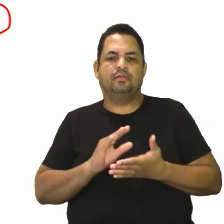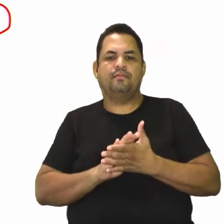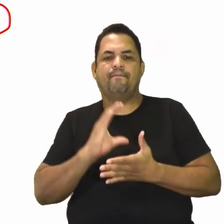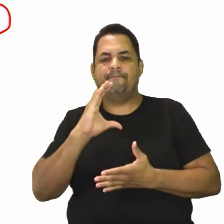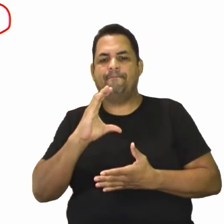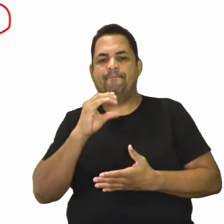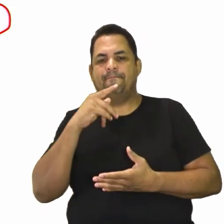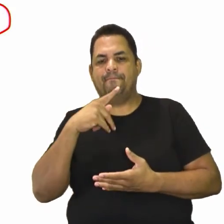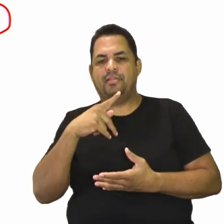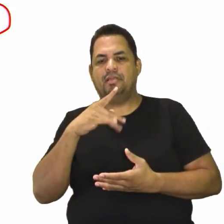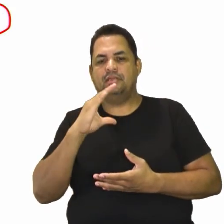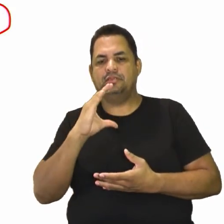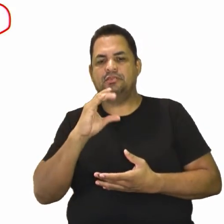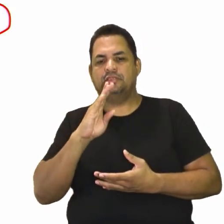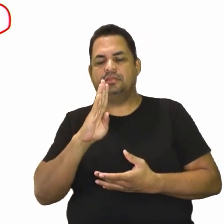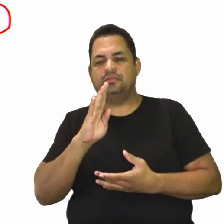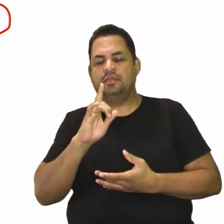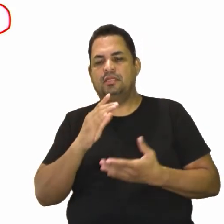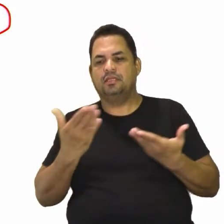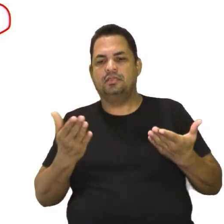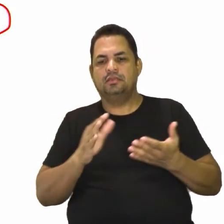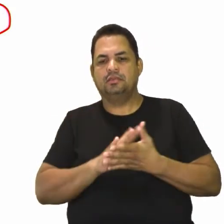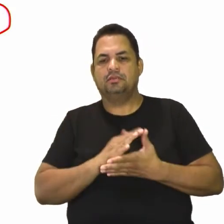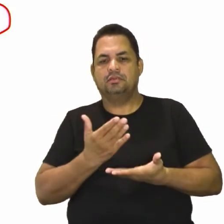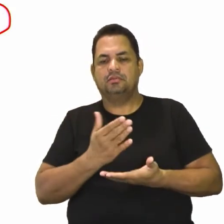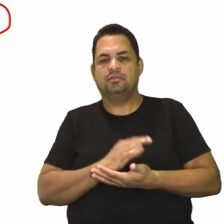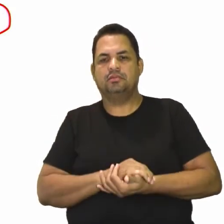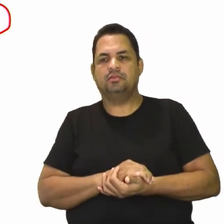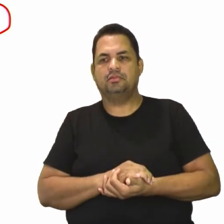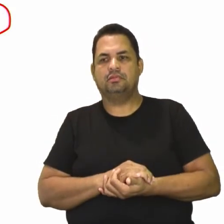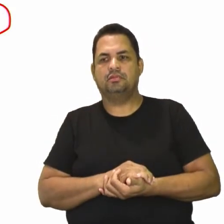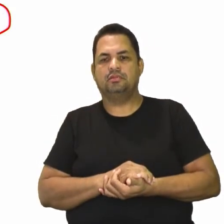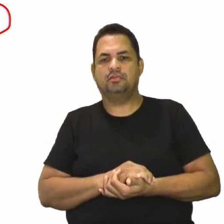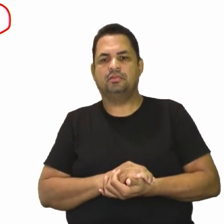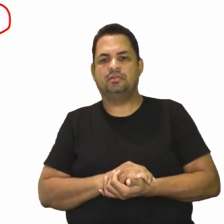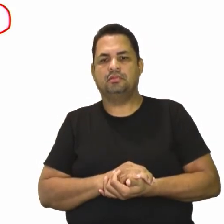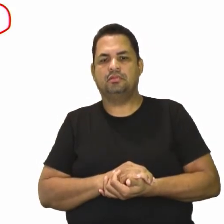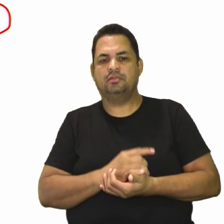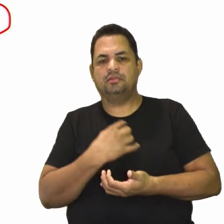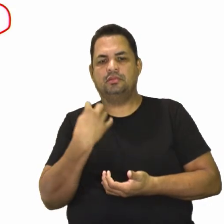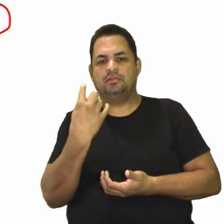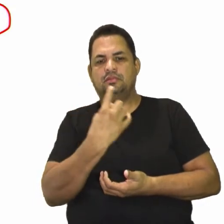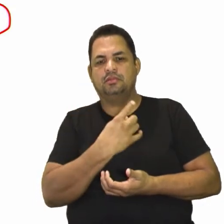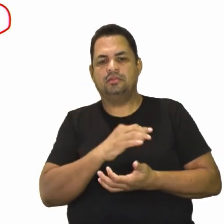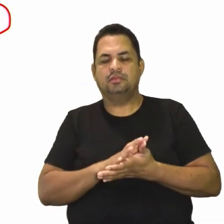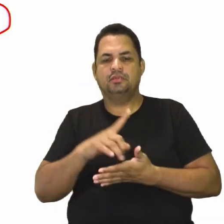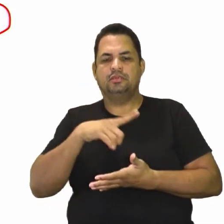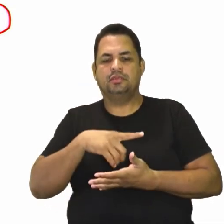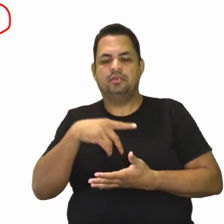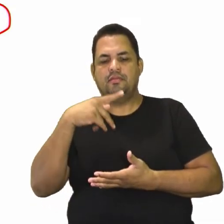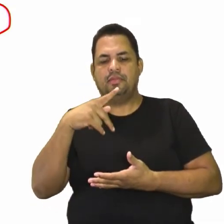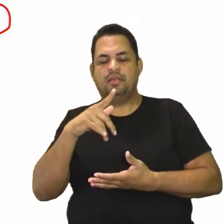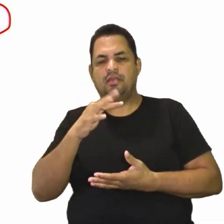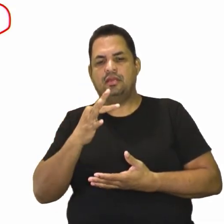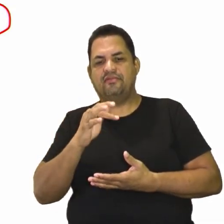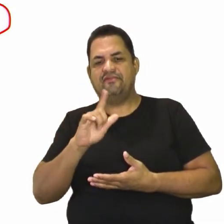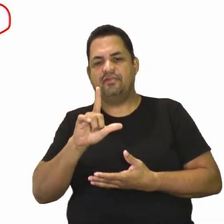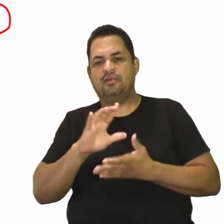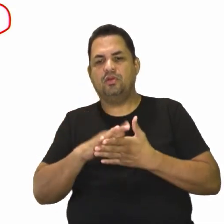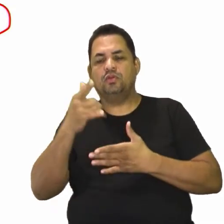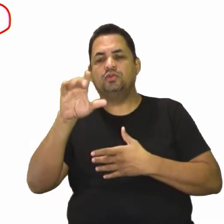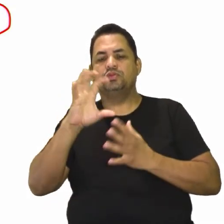PCdoB já vai existir, deixar de ser clandestino. Nós vamos ter o PFL, nós vamos ter outros